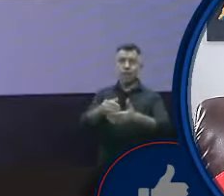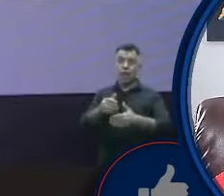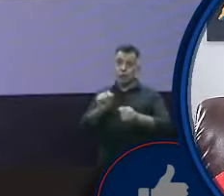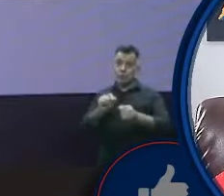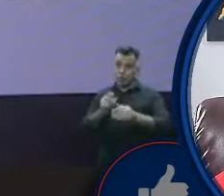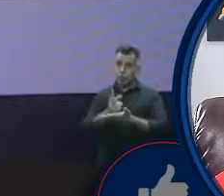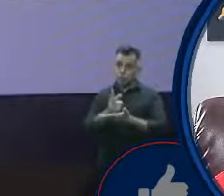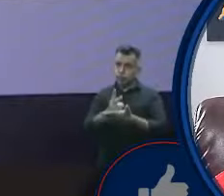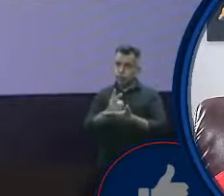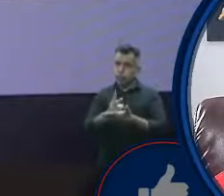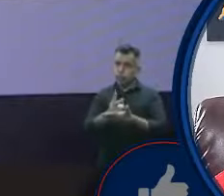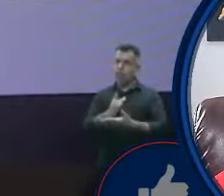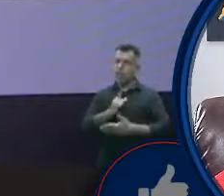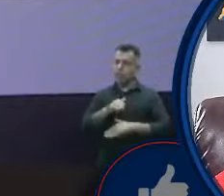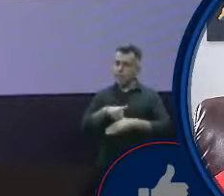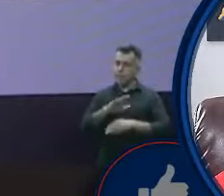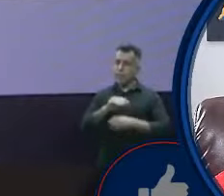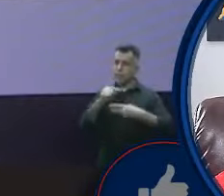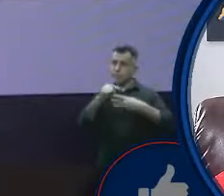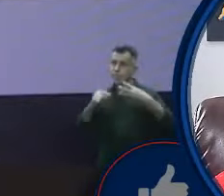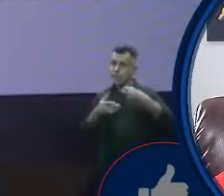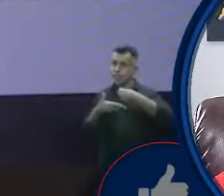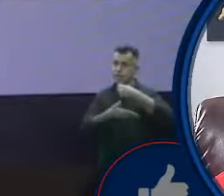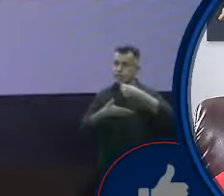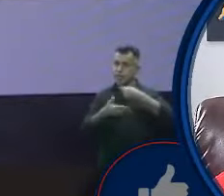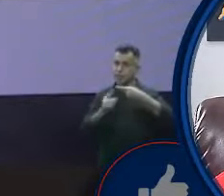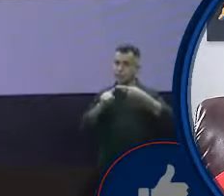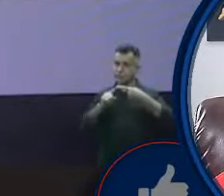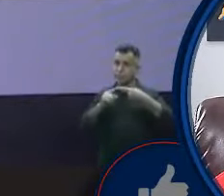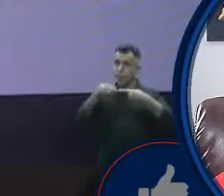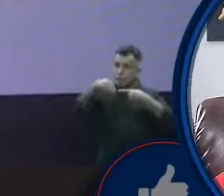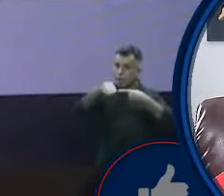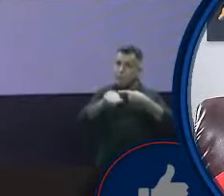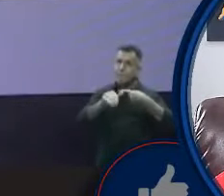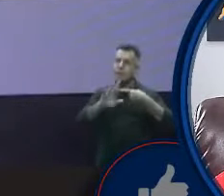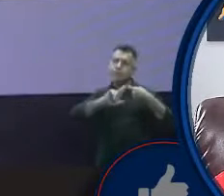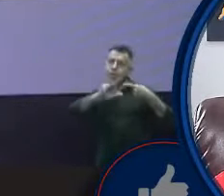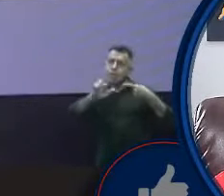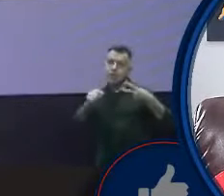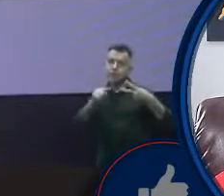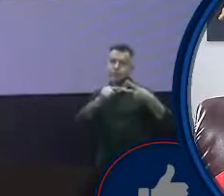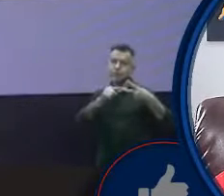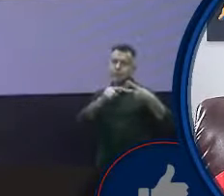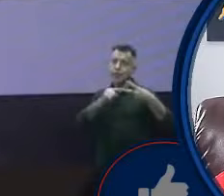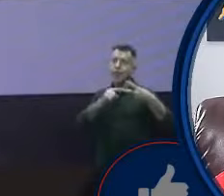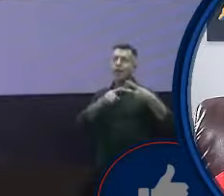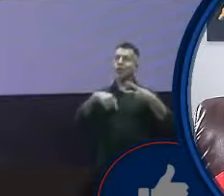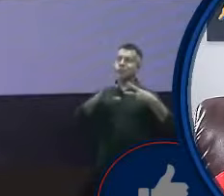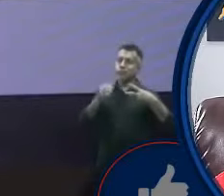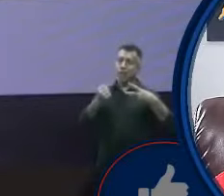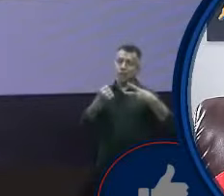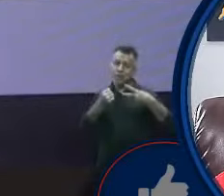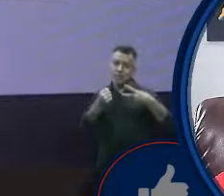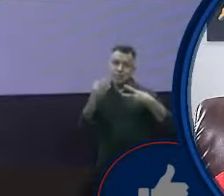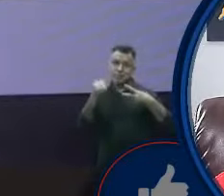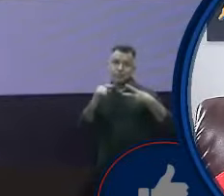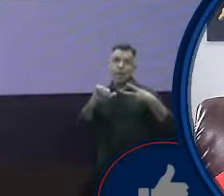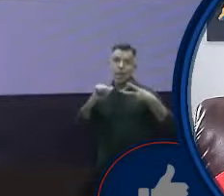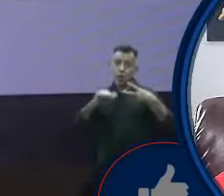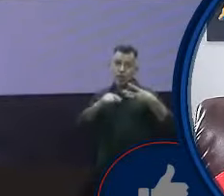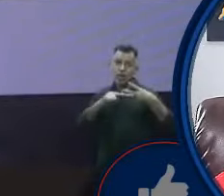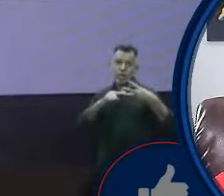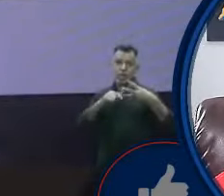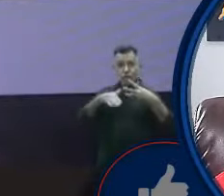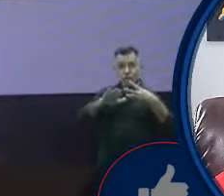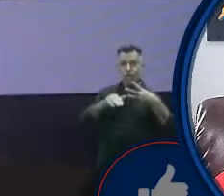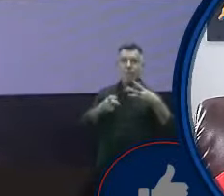gerar essa recorrência, temos basicamente três alavancas. Oferecer mais sortimento, completude de categorias e consumo mais